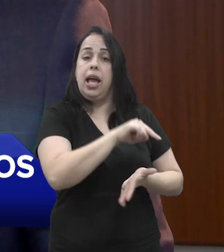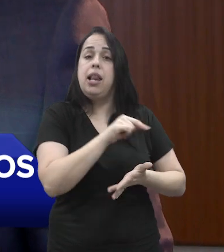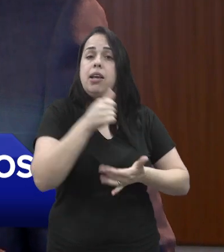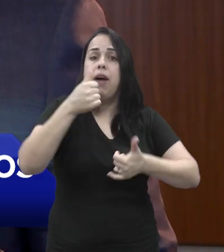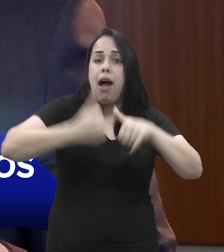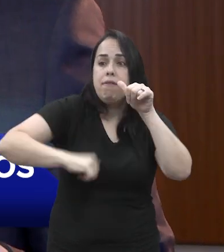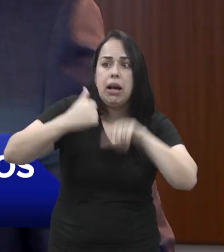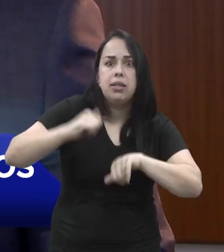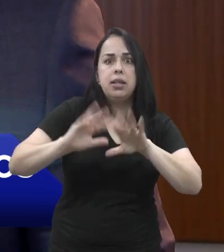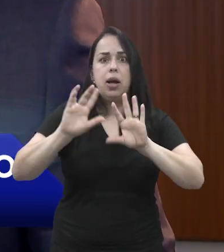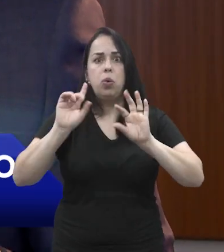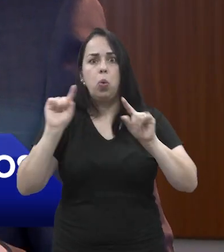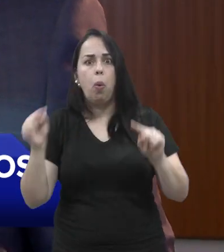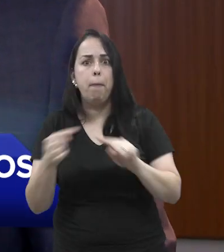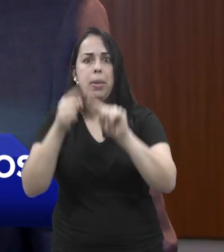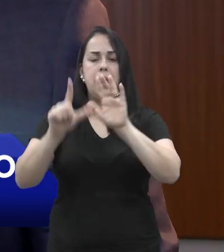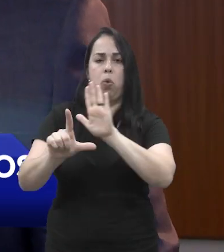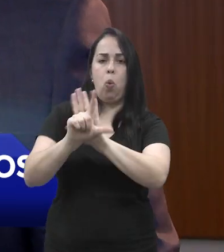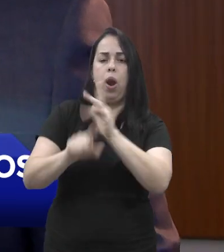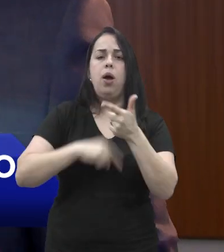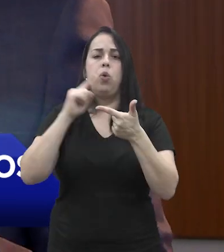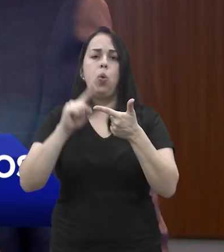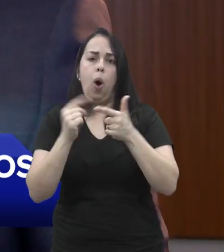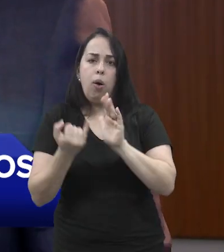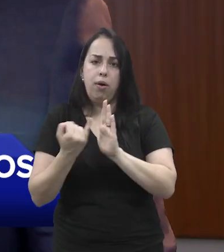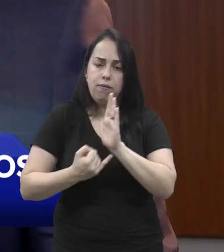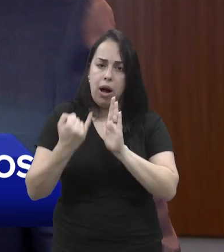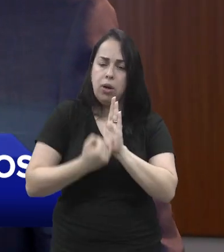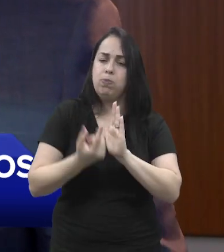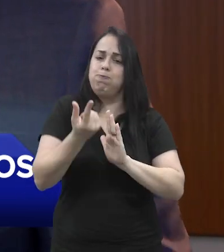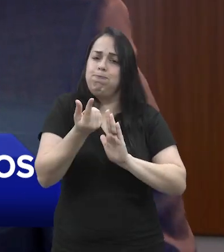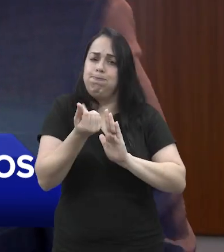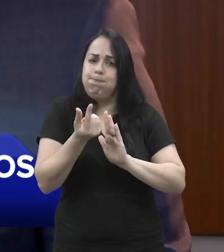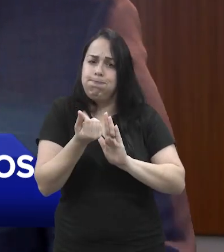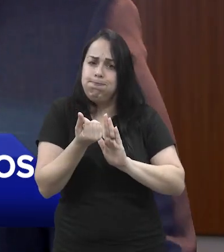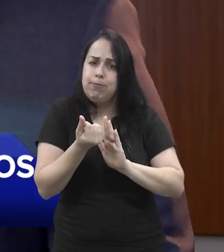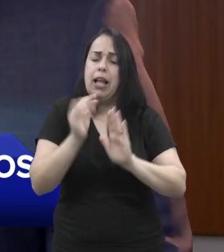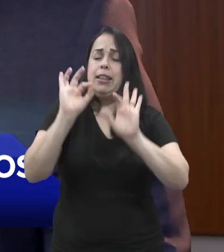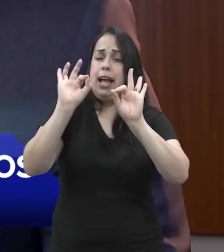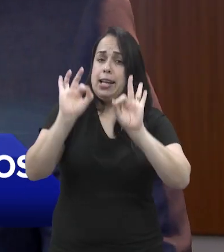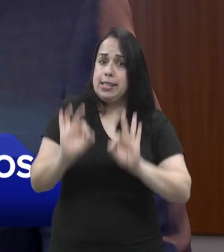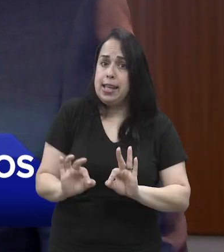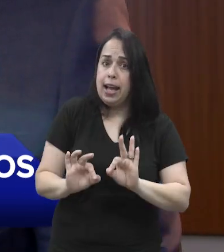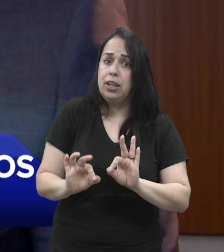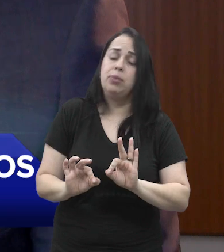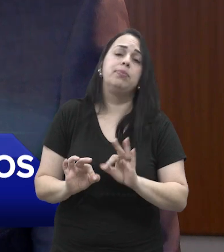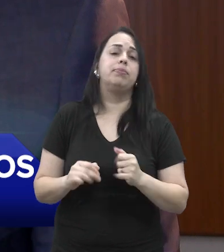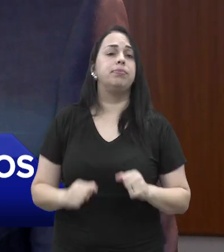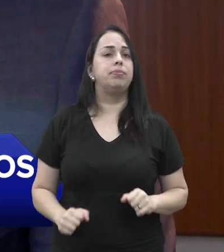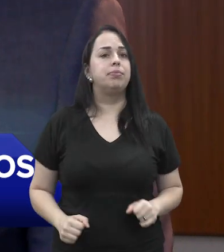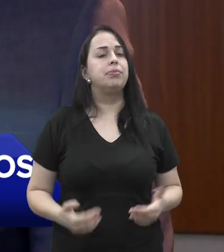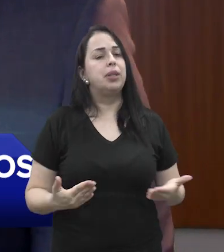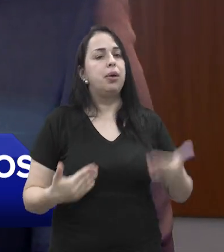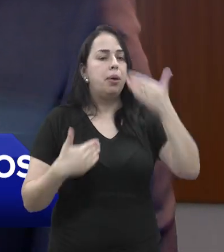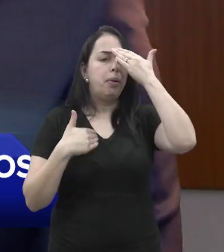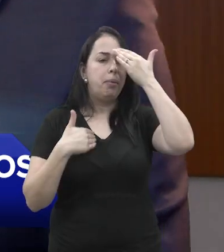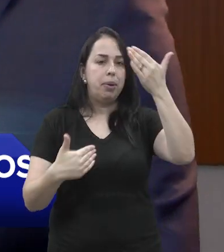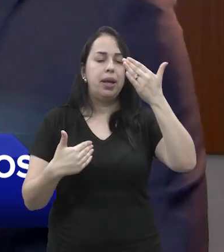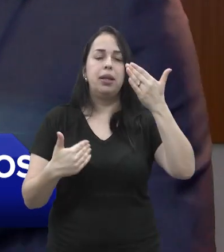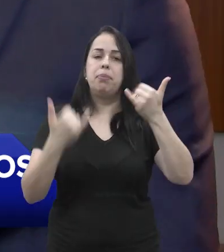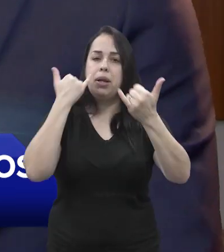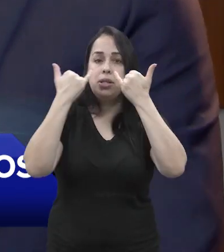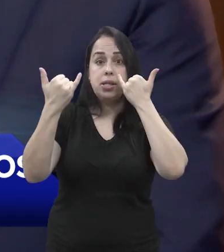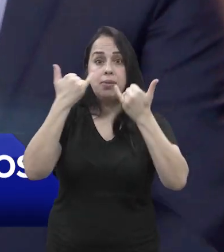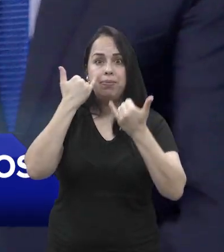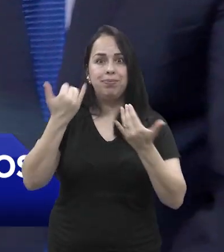advogado que vai ver se está tudo dentro da lei, está tudo dentro dos conformes, os tributos estão realmente sendo recolhidos da forma mais correta possível. É